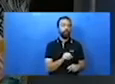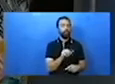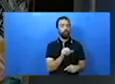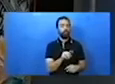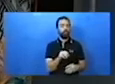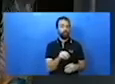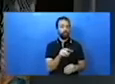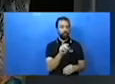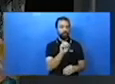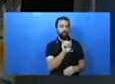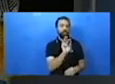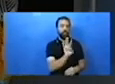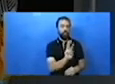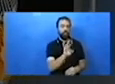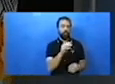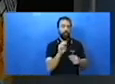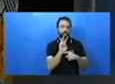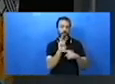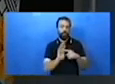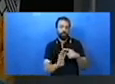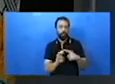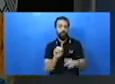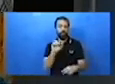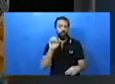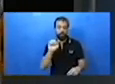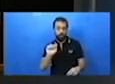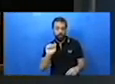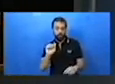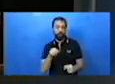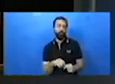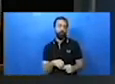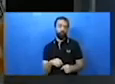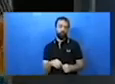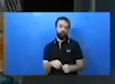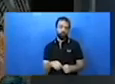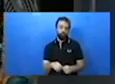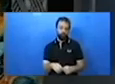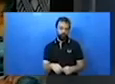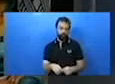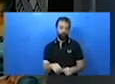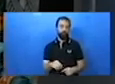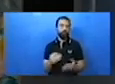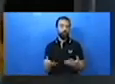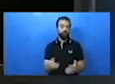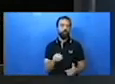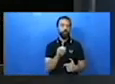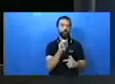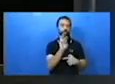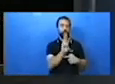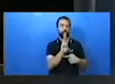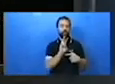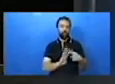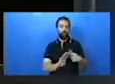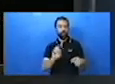A caixa A tem quantos lápis? 12. Então, eu quero 3/4 de 12. Como que eu